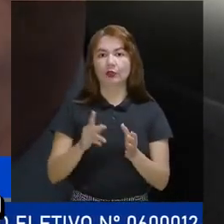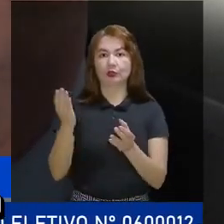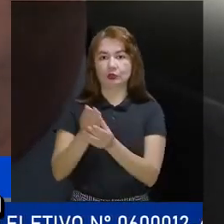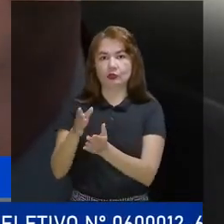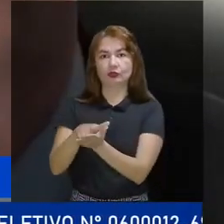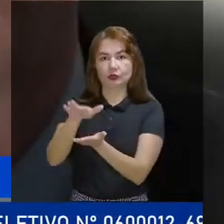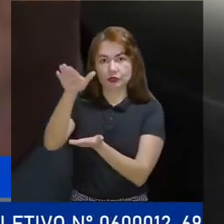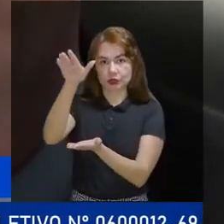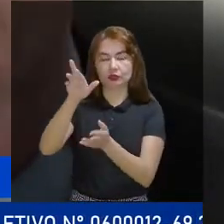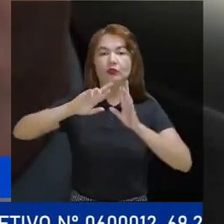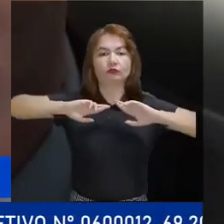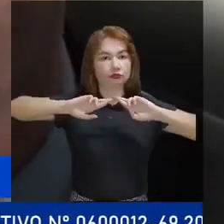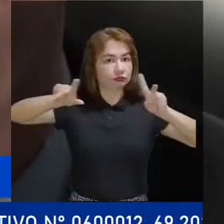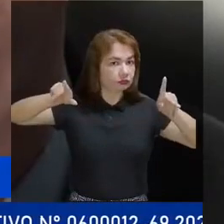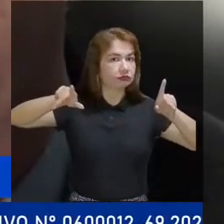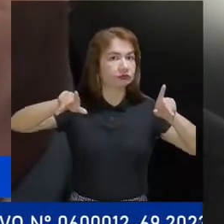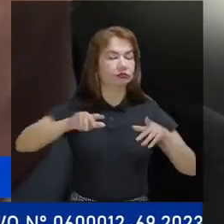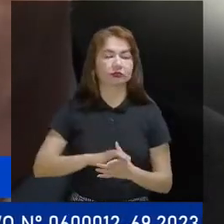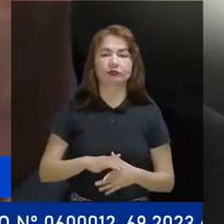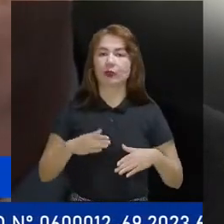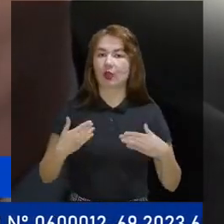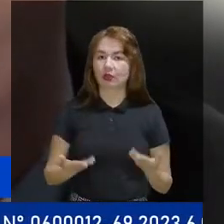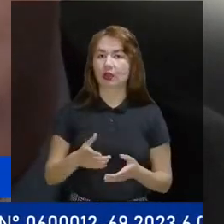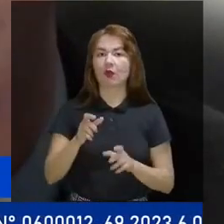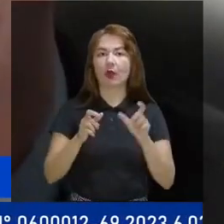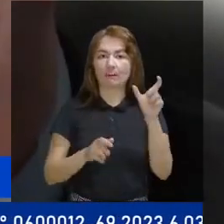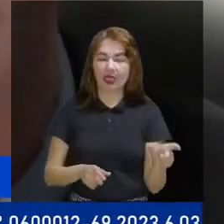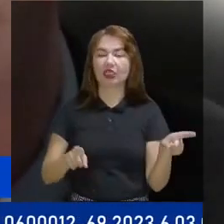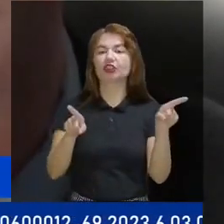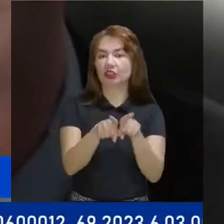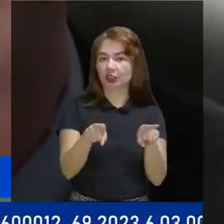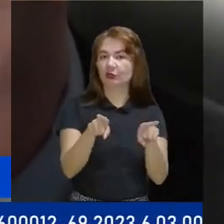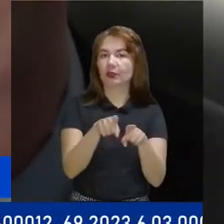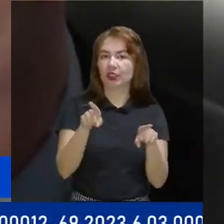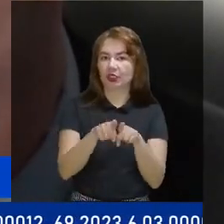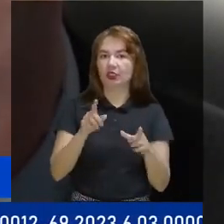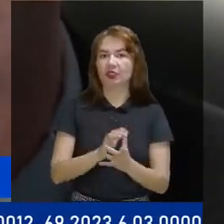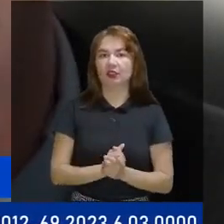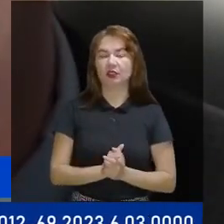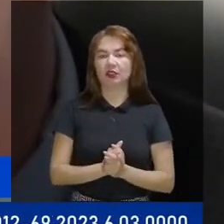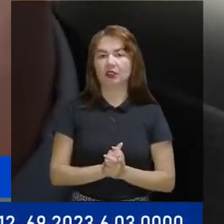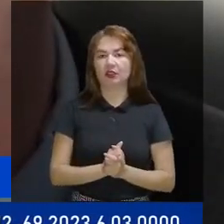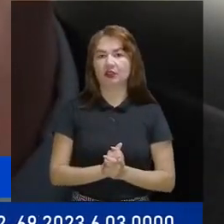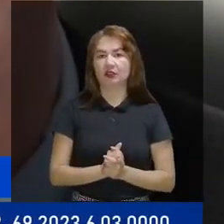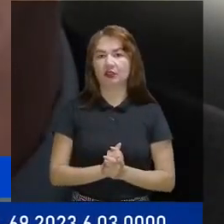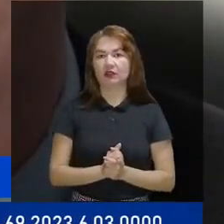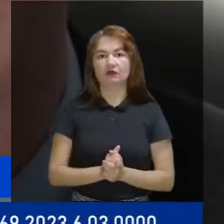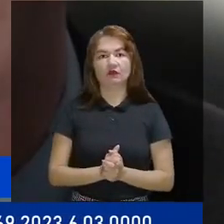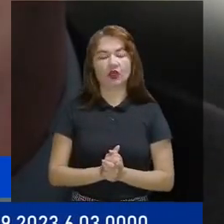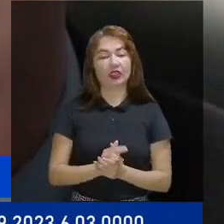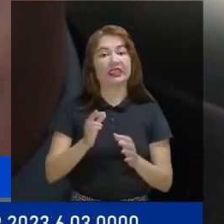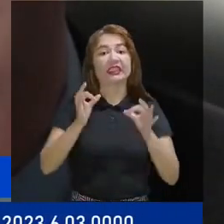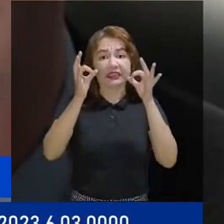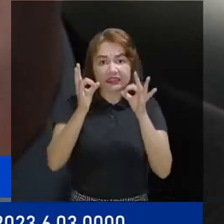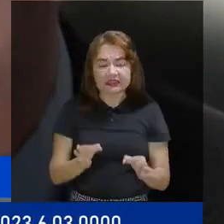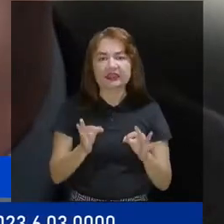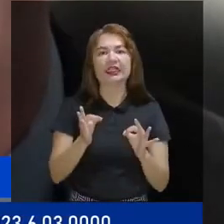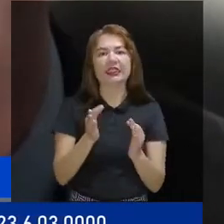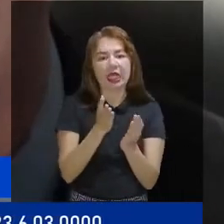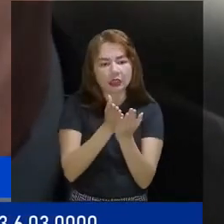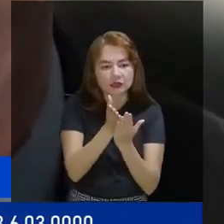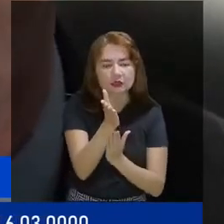não se encontra. Por sua vez, a parte demandante afirmou que a inicial foi certa e induvidosa,